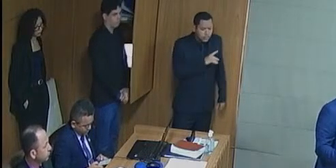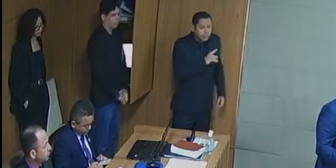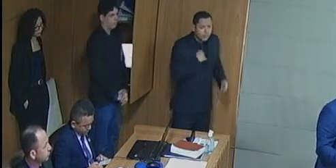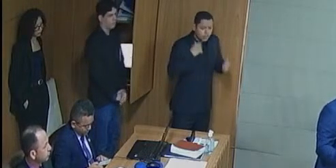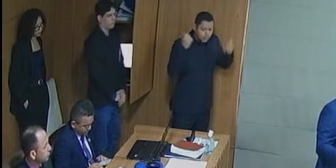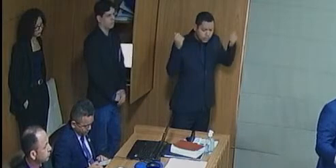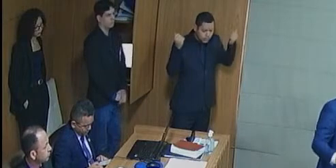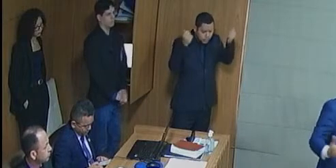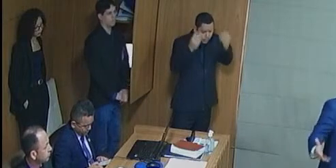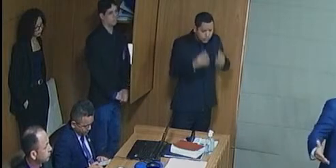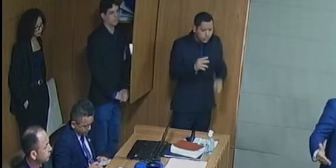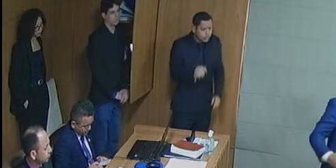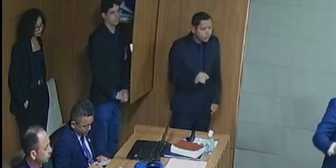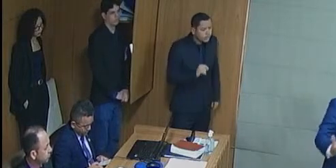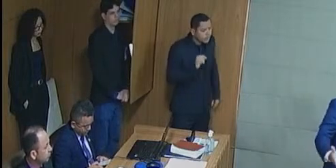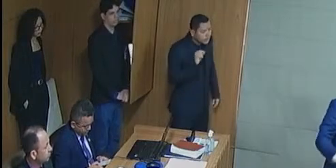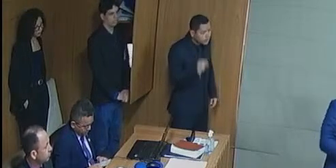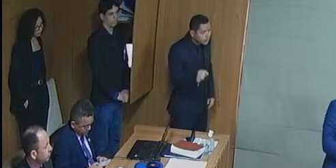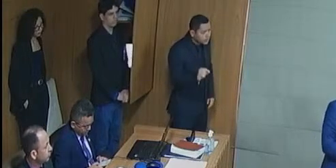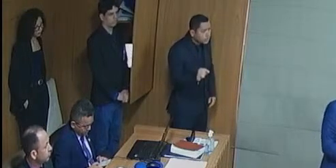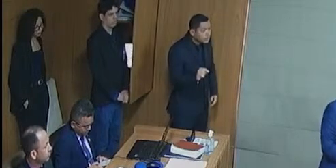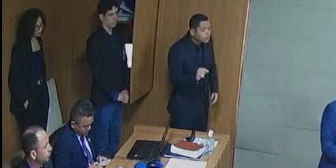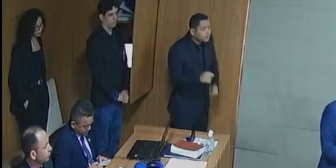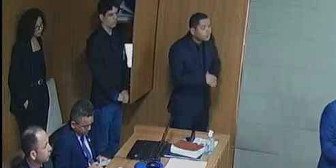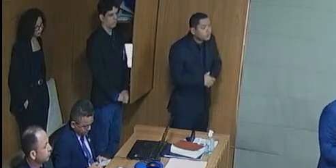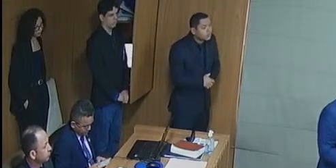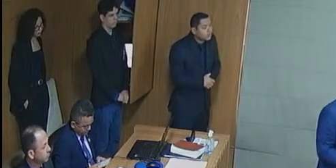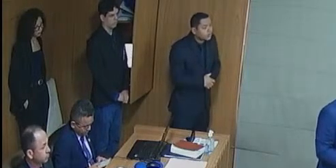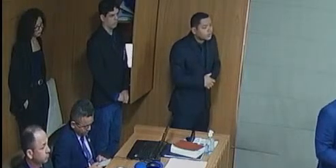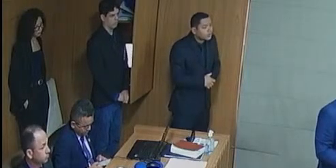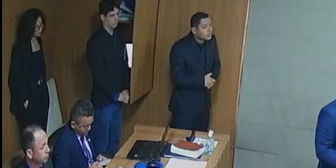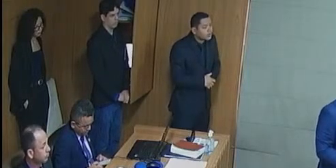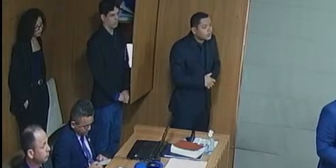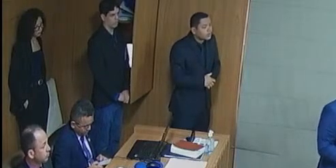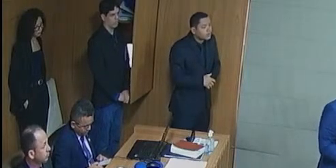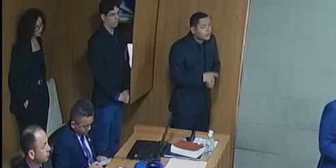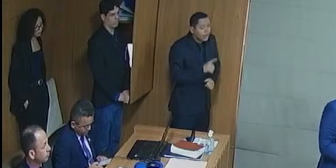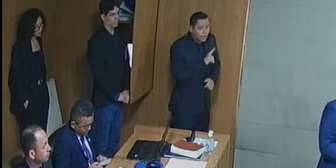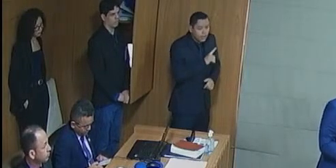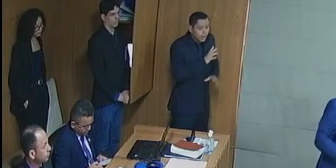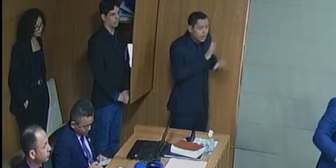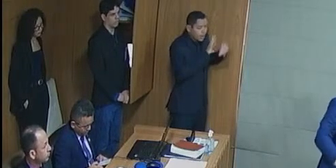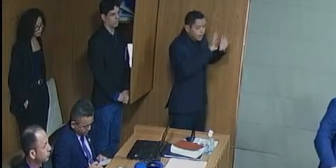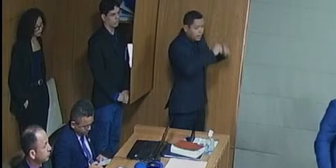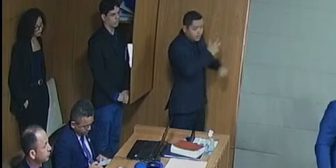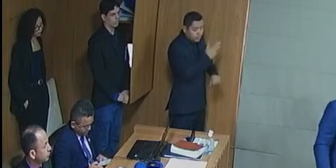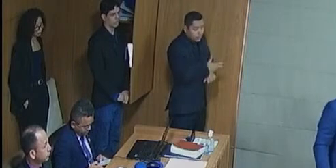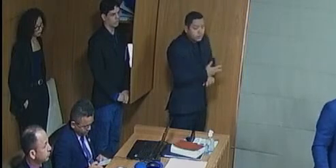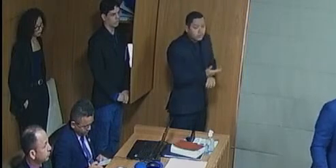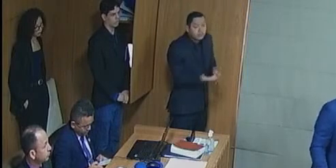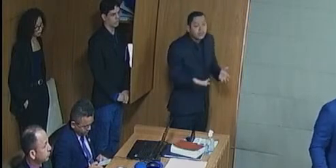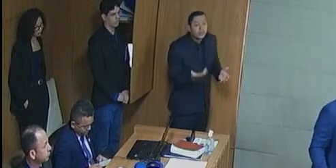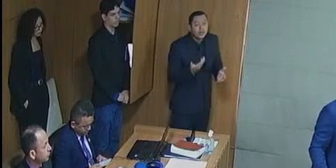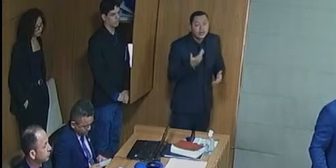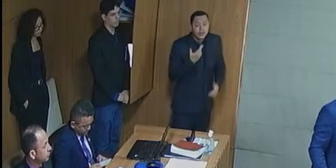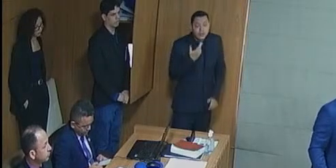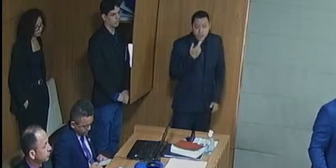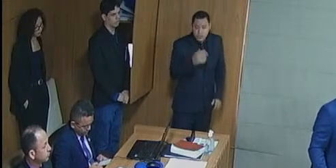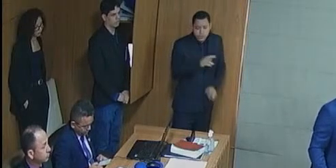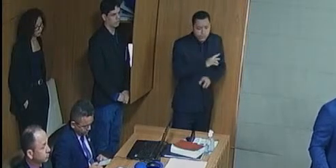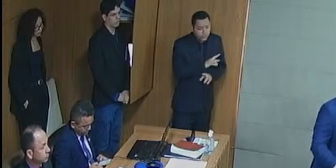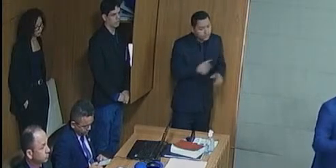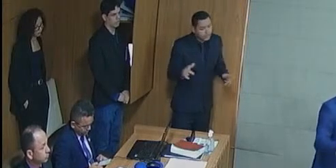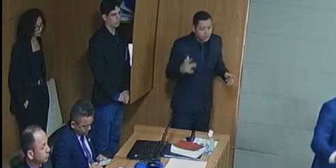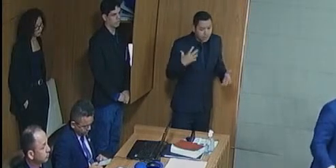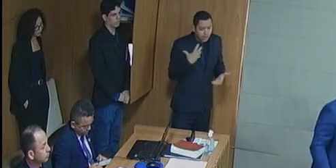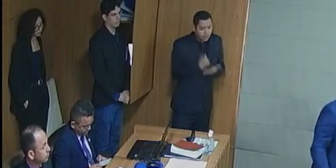relatar sobre o que era como era o que tinha feito que ele desligou a câmara e falou que não era que não ia gravar Porque